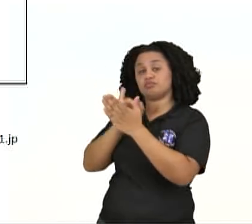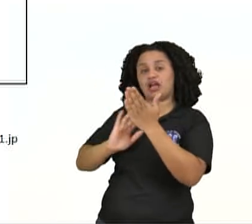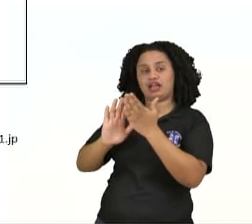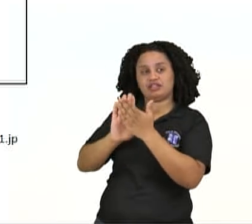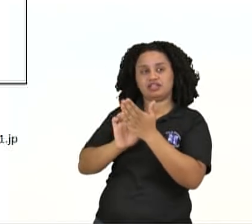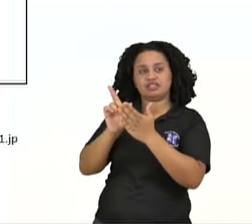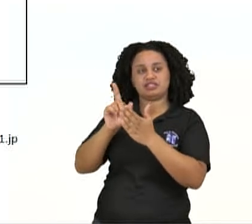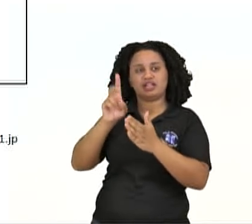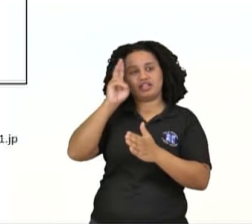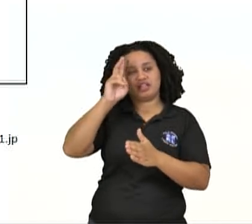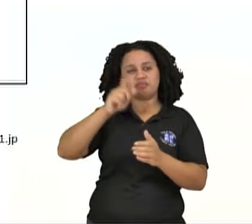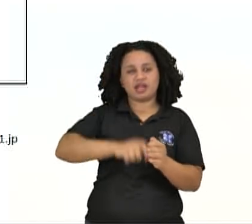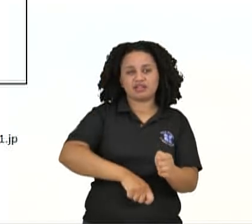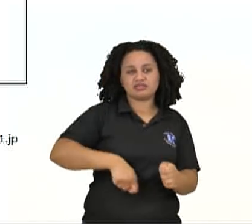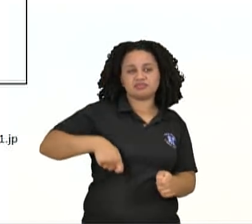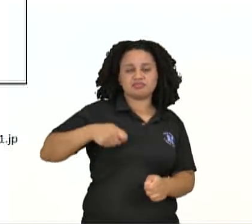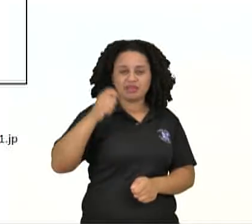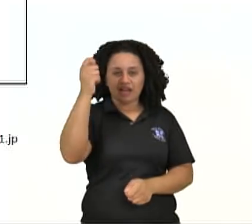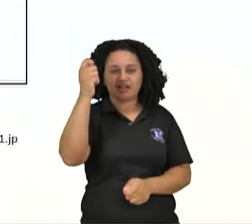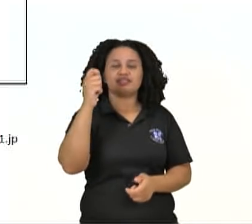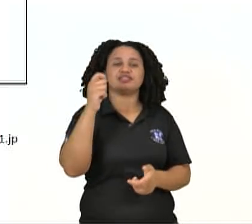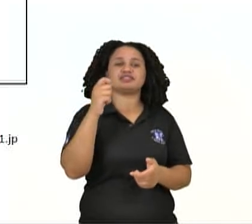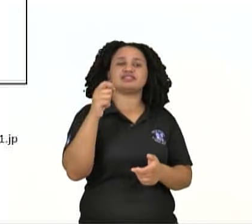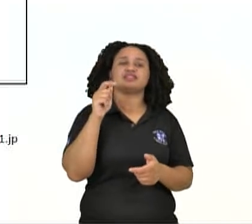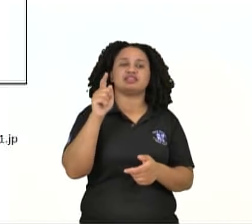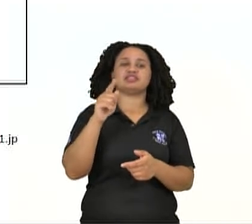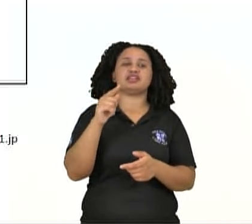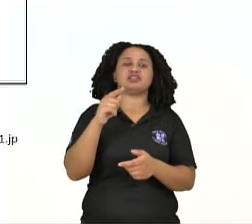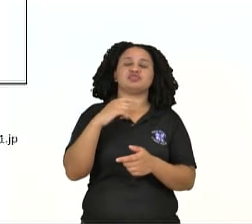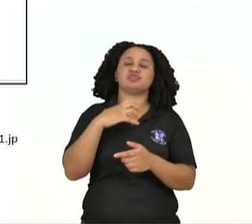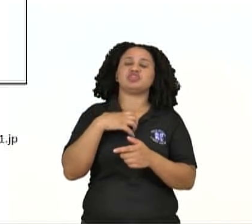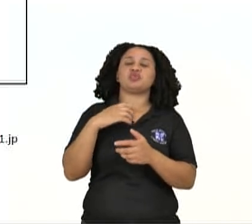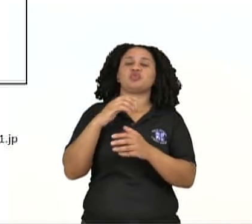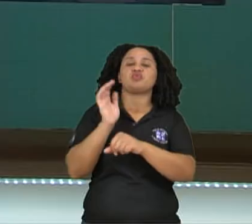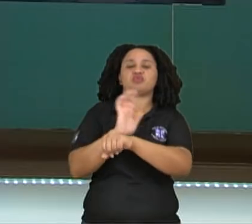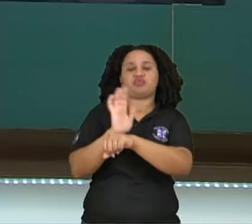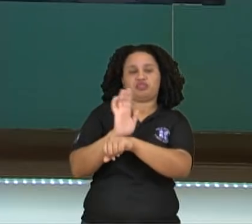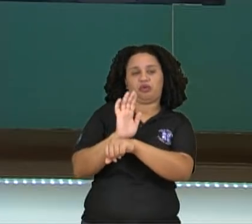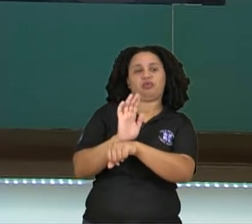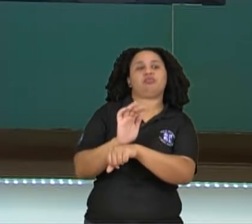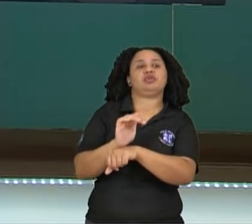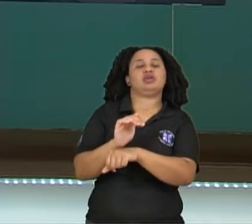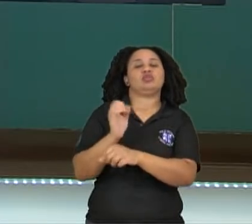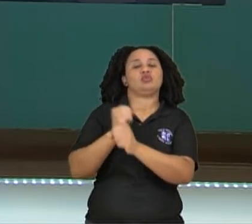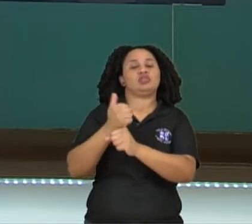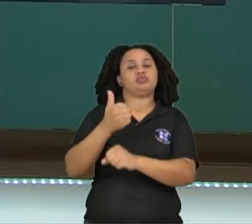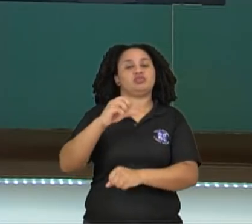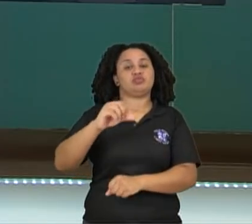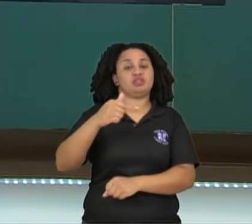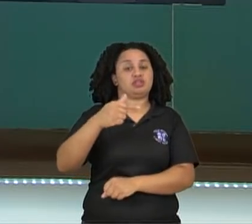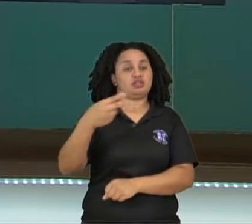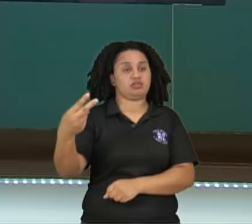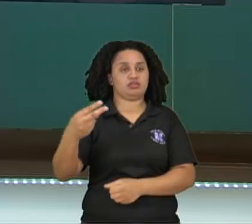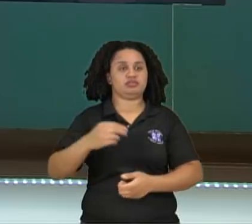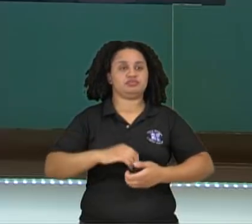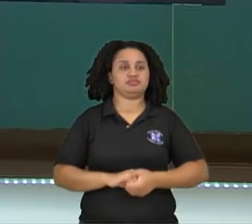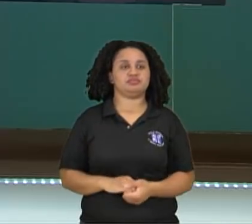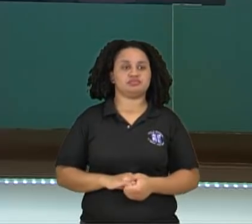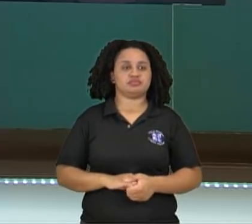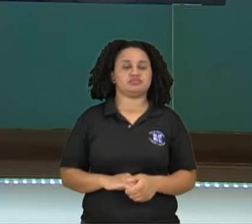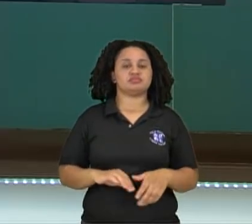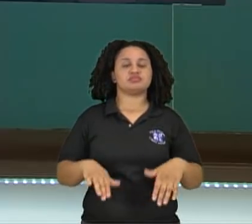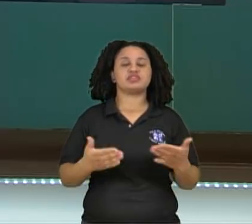Tiradentes esquartejado e do lado uma cruz, para que nós tivéssemos a imagem de Tiradentes e lembrássemos a dor, o sofrimento de Jesus